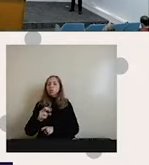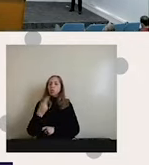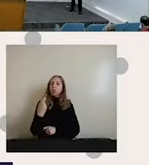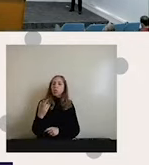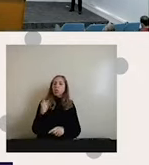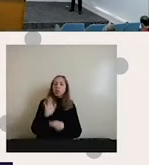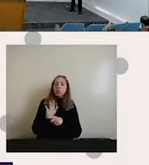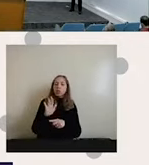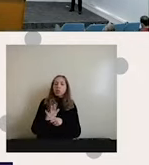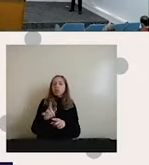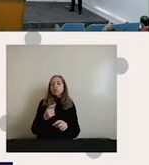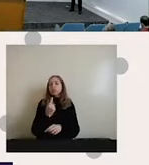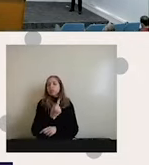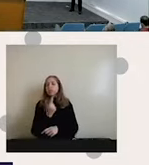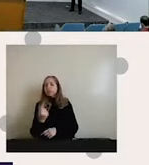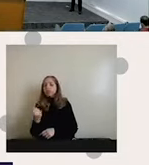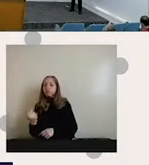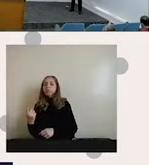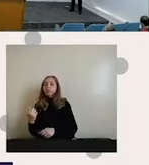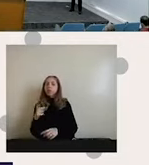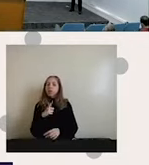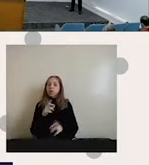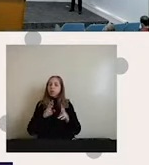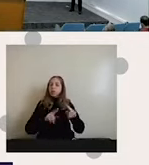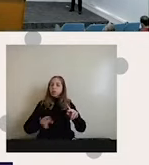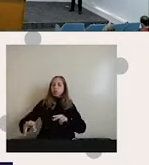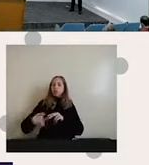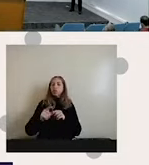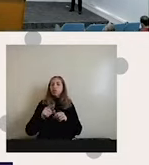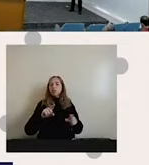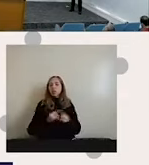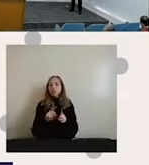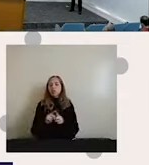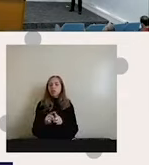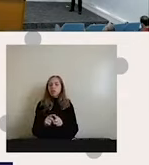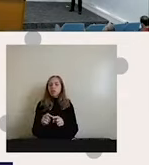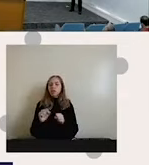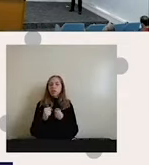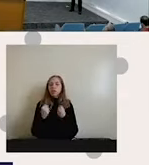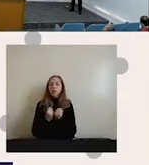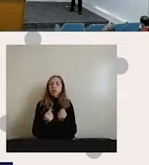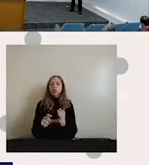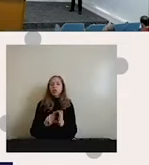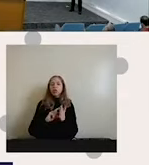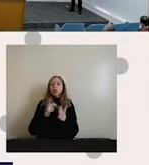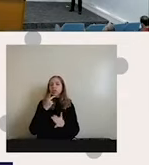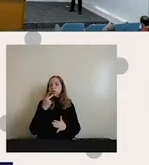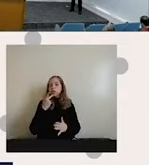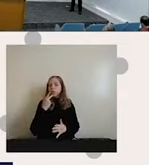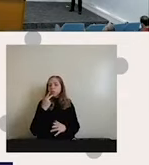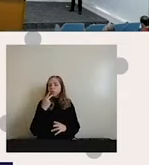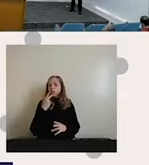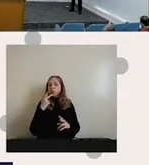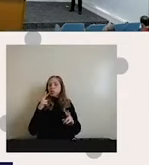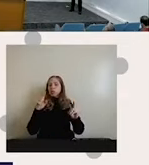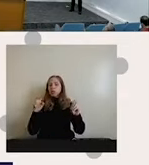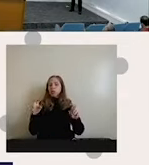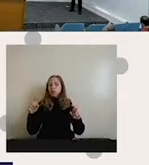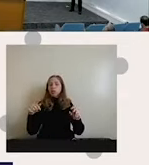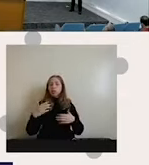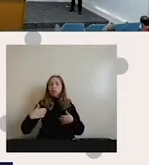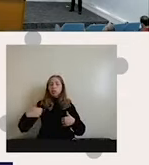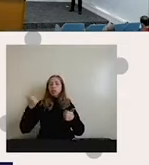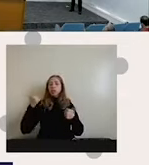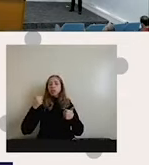sempre importante a gente ter essa diferenciação, e no seminário anterior a gente falou justamente que a melhor estratégia para a gente ter a visão seria